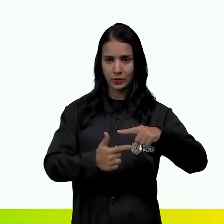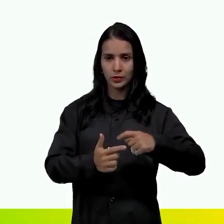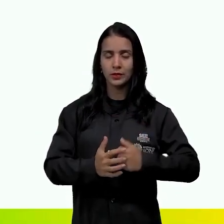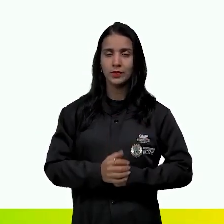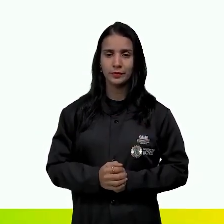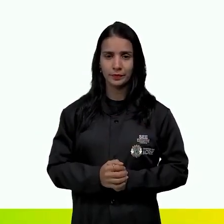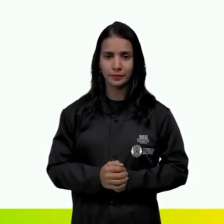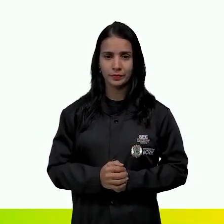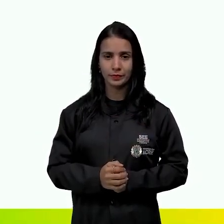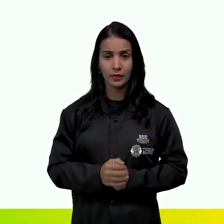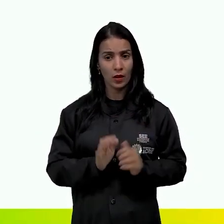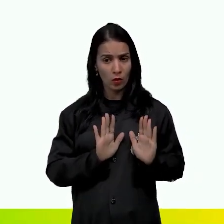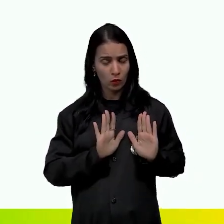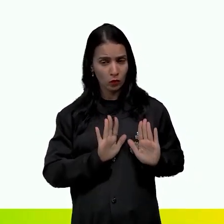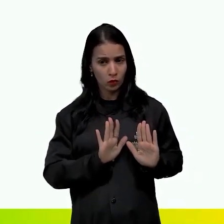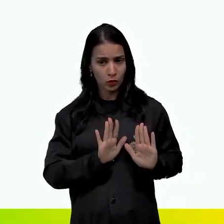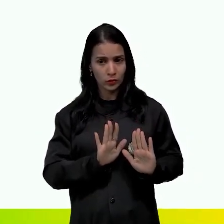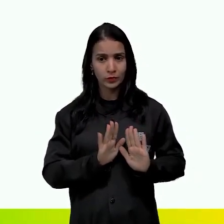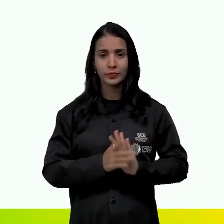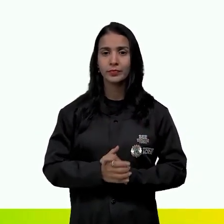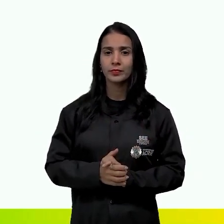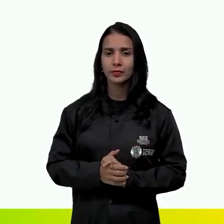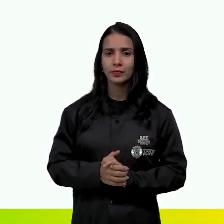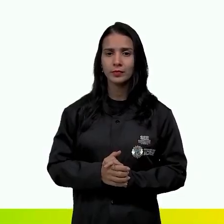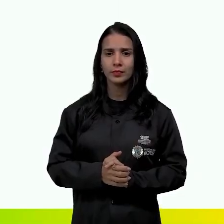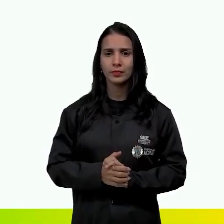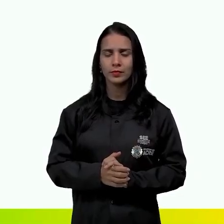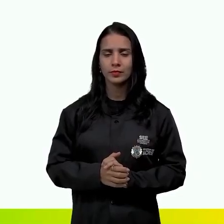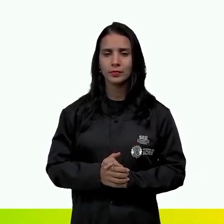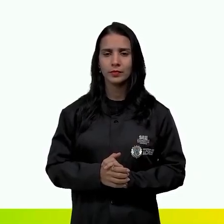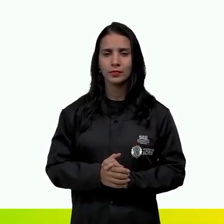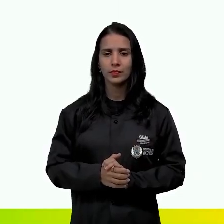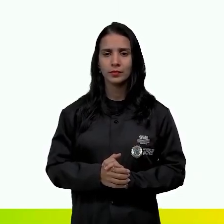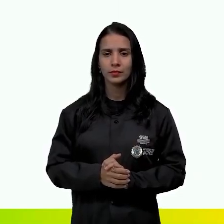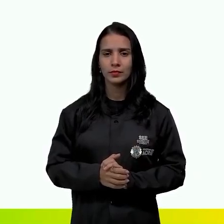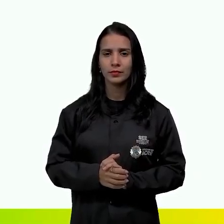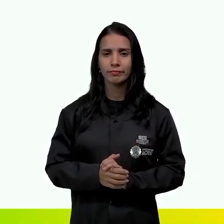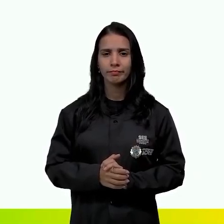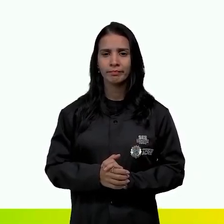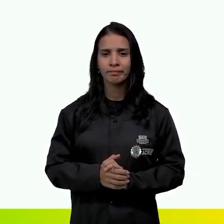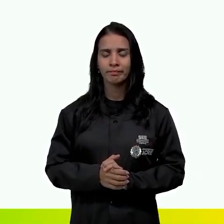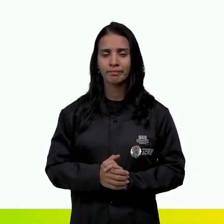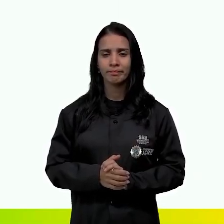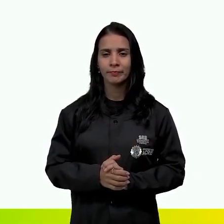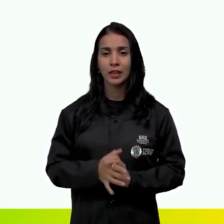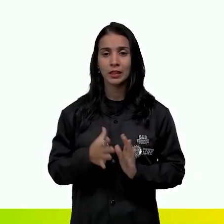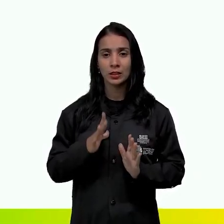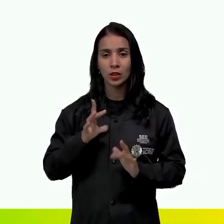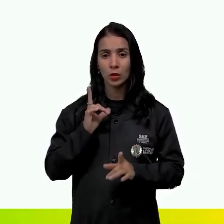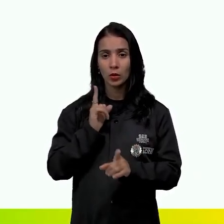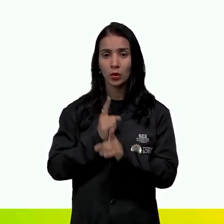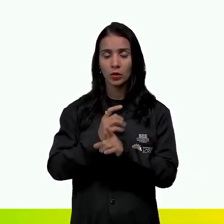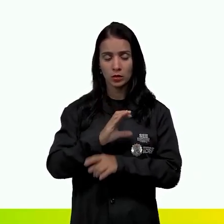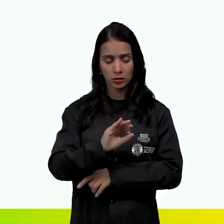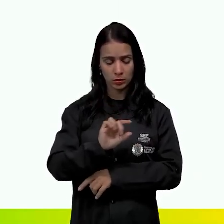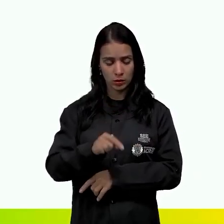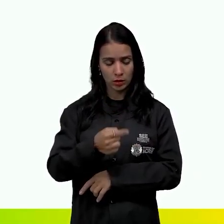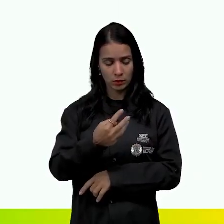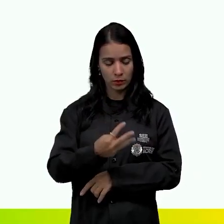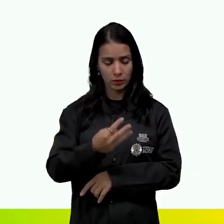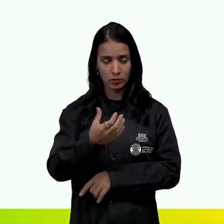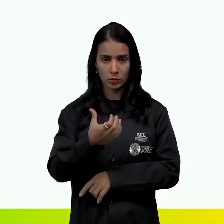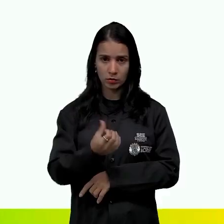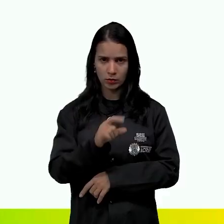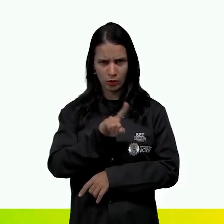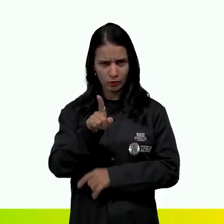enquanto assim, não, então eu vou colocar 0,36, porque você pode fazer a conta, tá? Vamos fazer a conta. Vamos